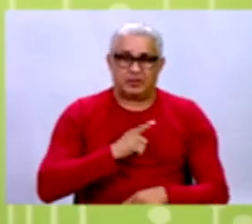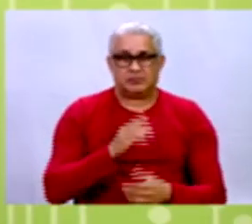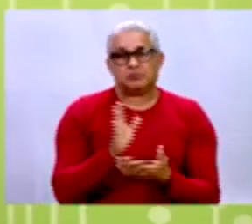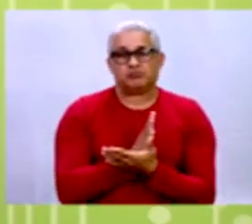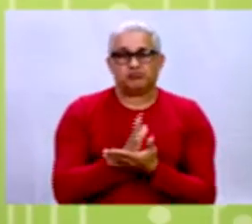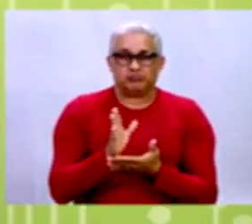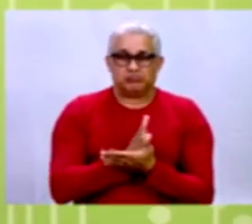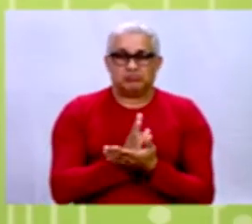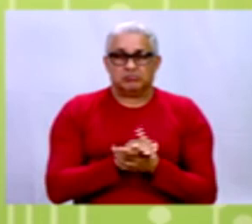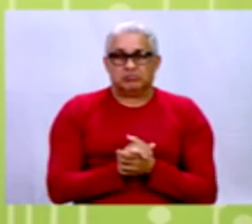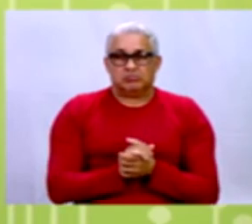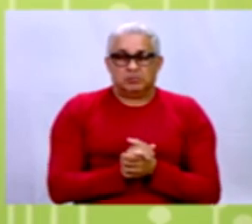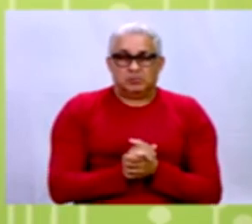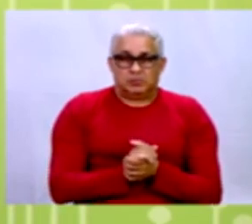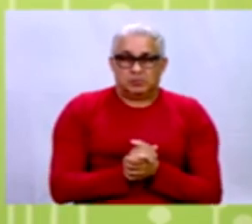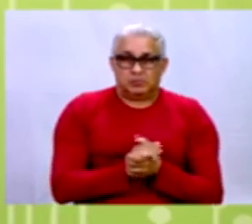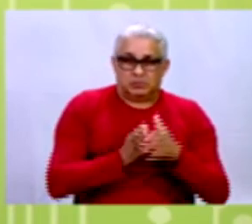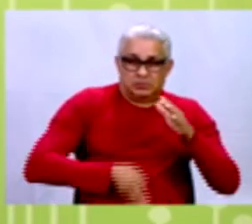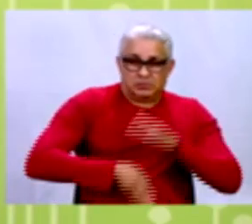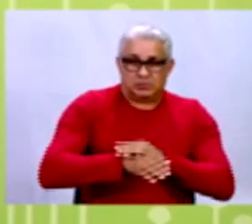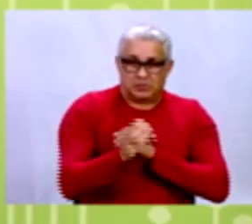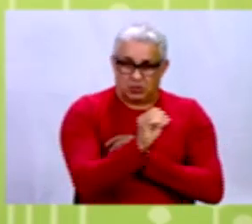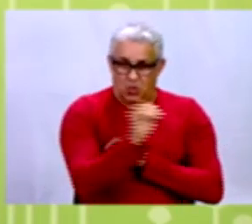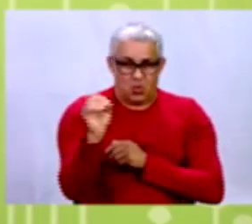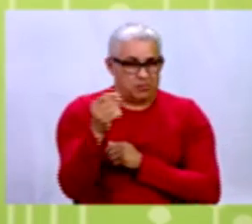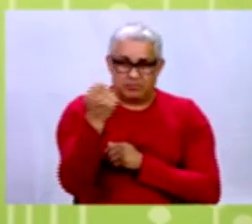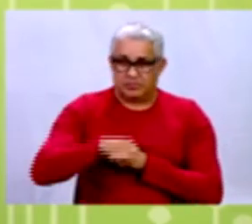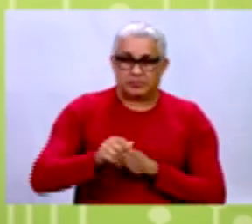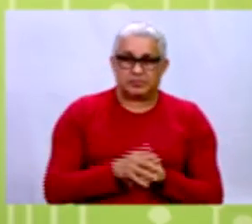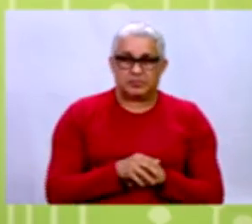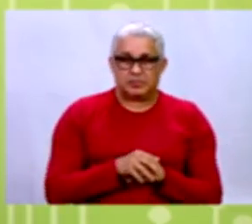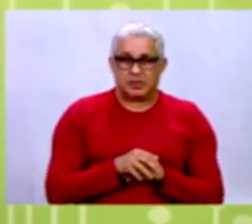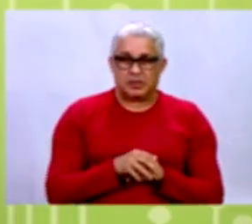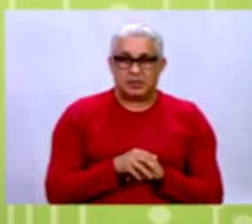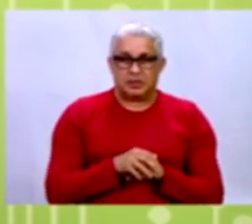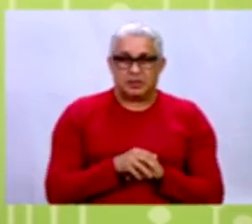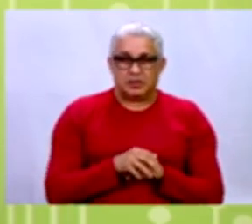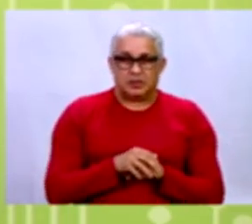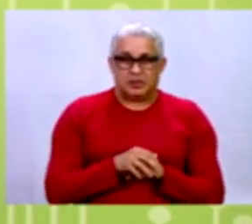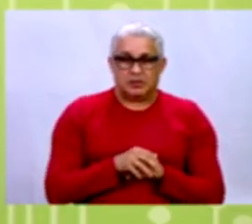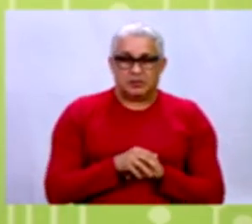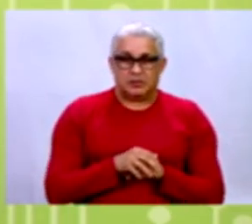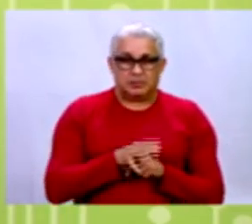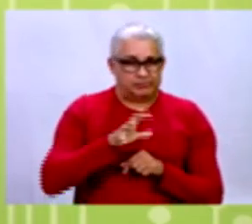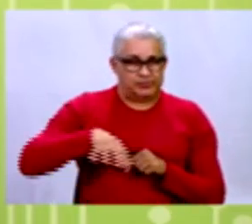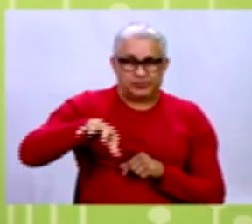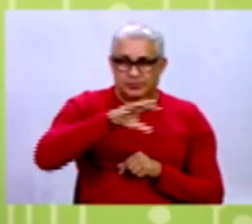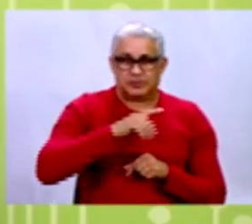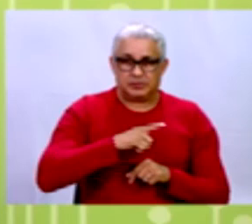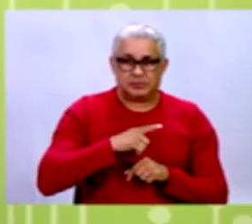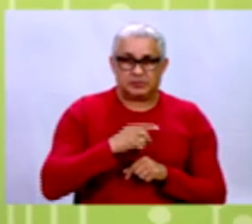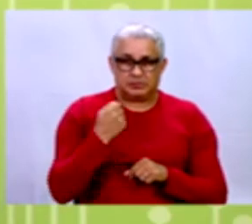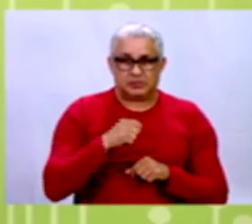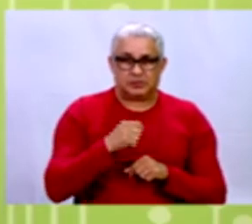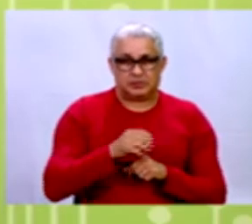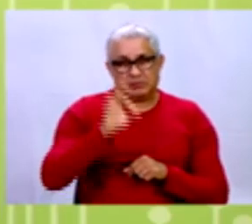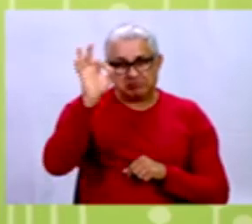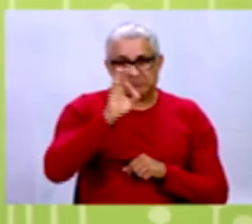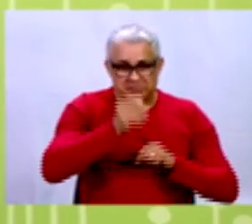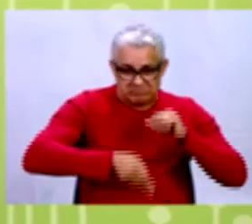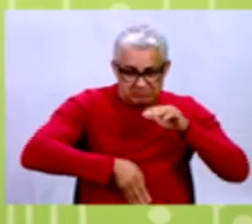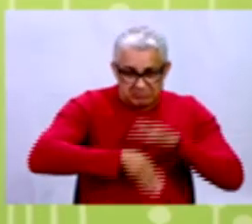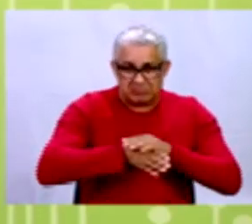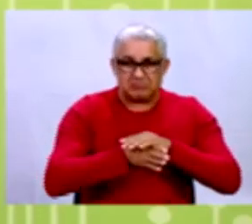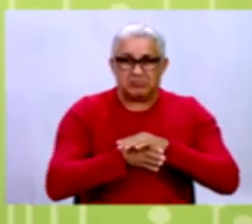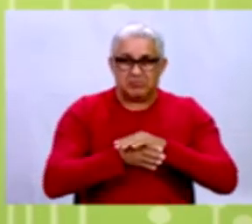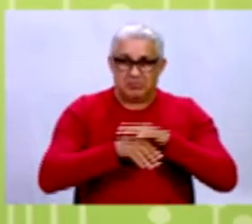alguns aí que a gente tem a entrada zero, não precisa da entrada, mas a maioria tem que dar um percentual de entrada, nem